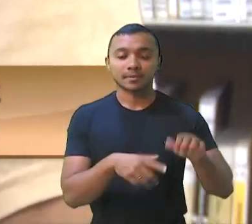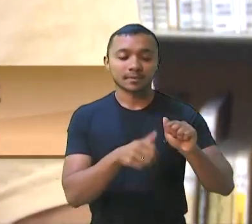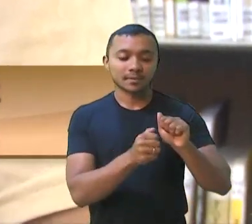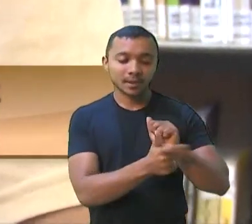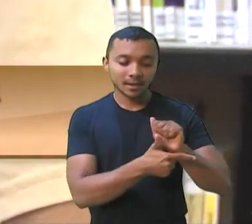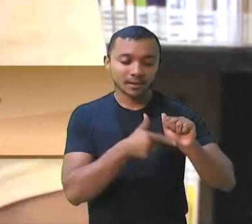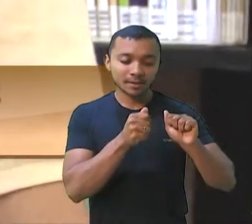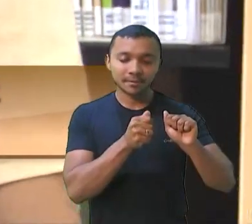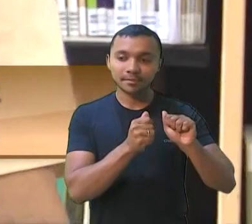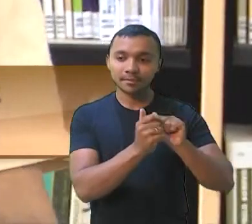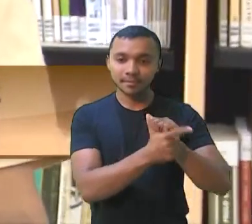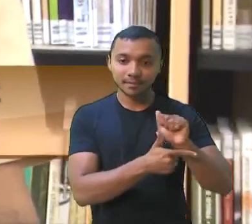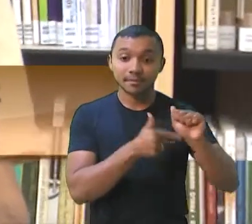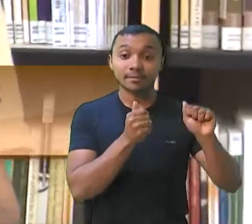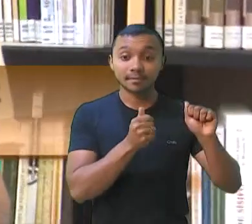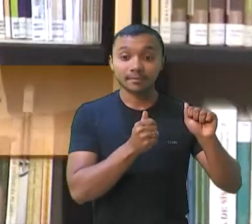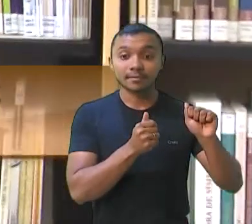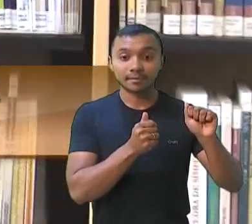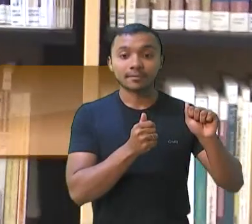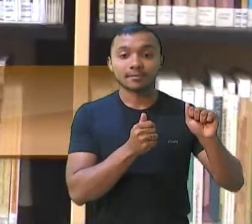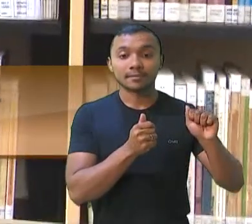eu indico